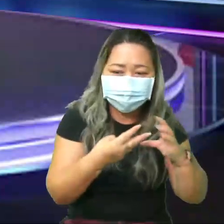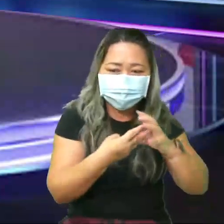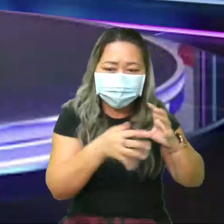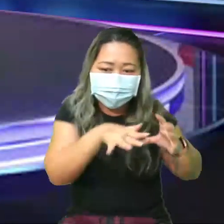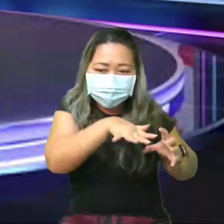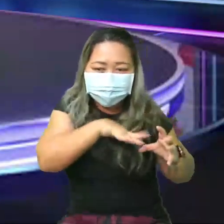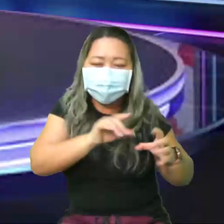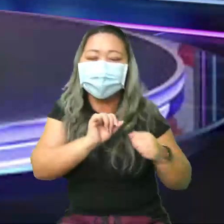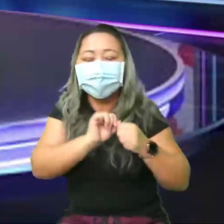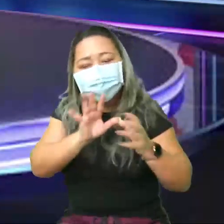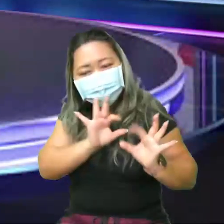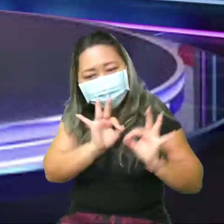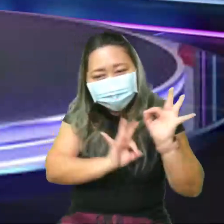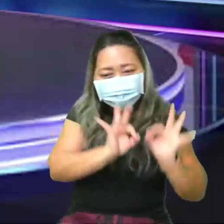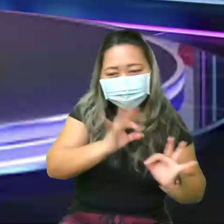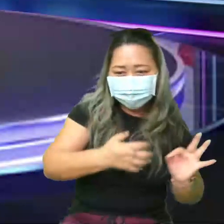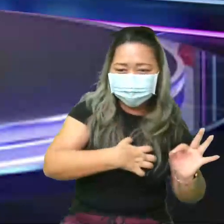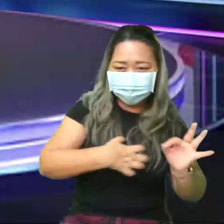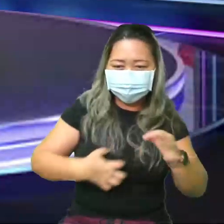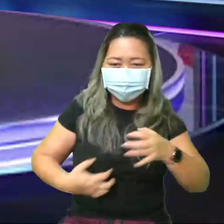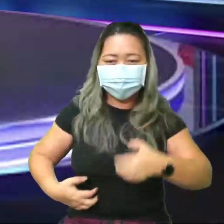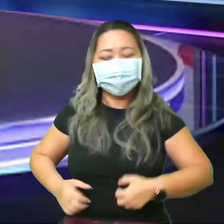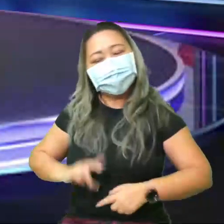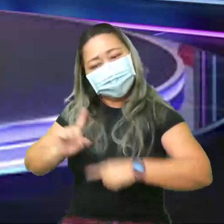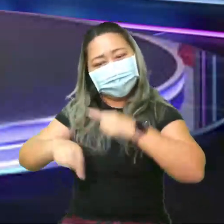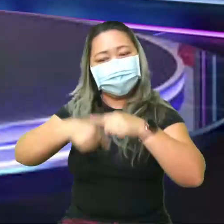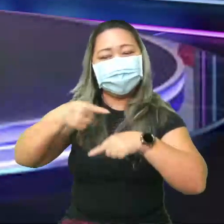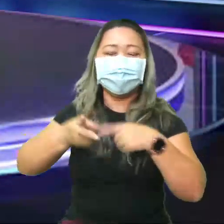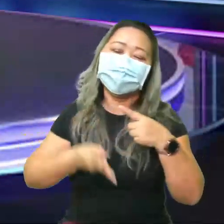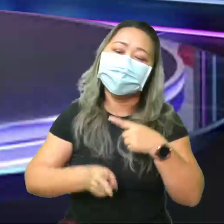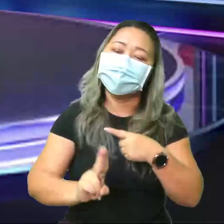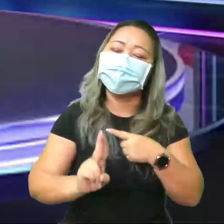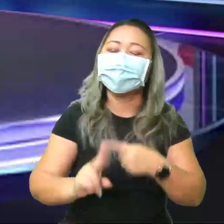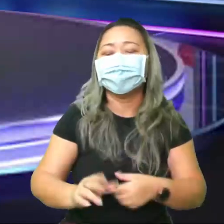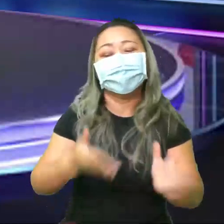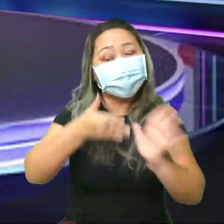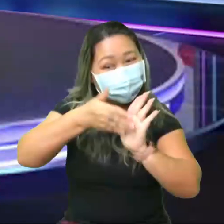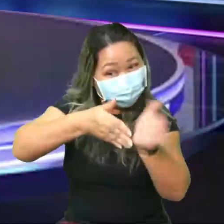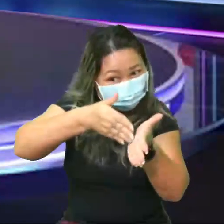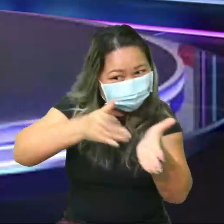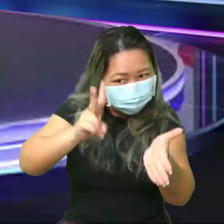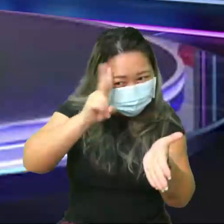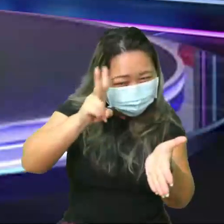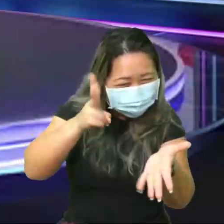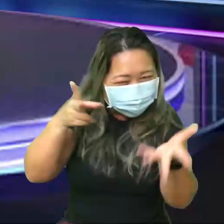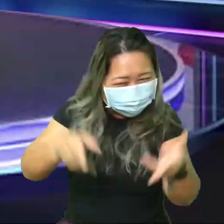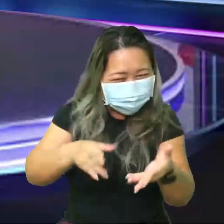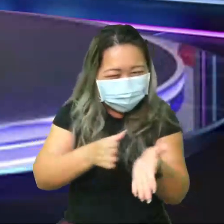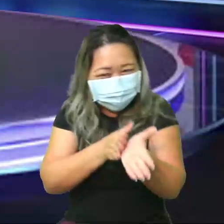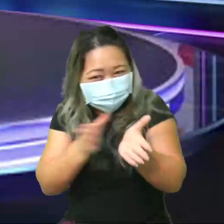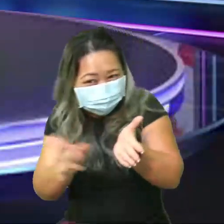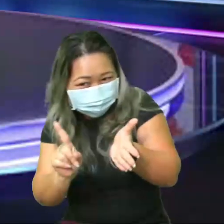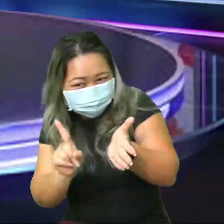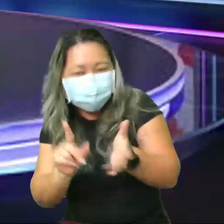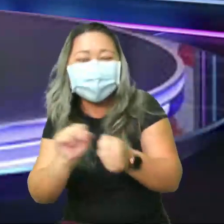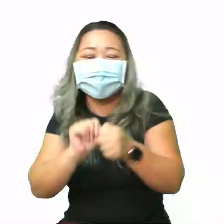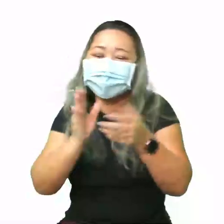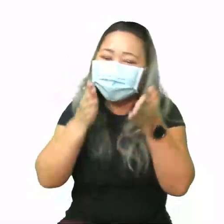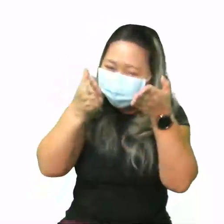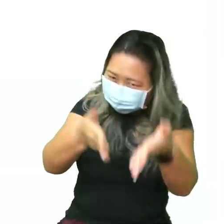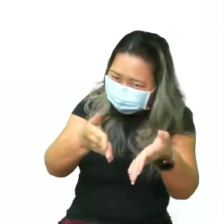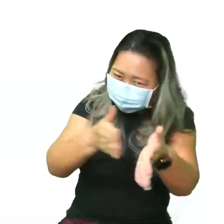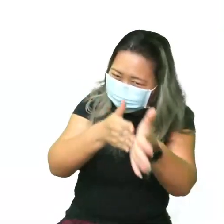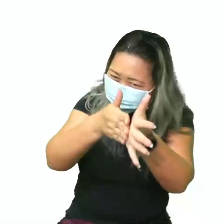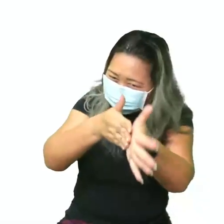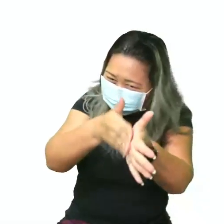afinidade, né? Eu tenho mais afinidade com fulano, então vou formar grupos de estudo, né? Eu consigo